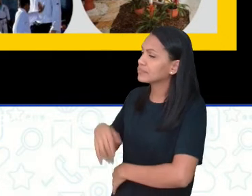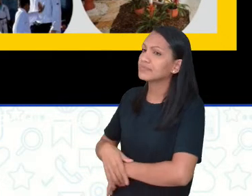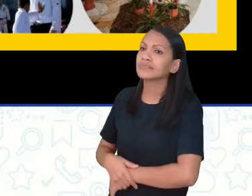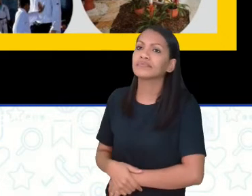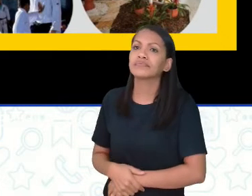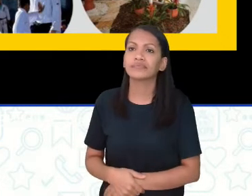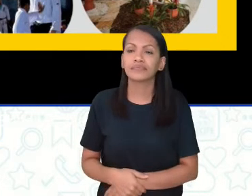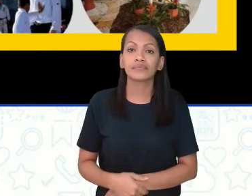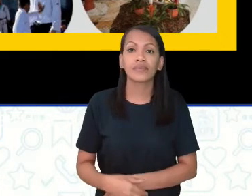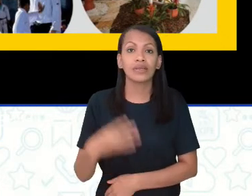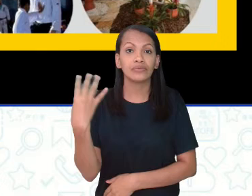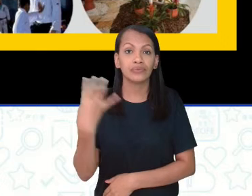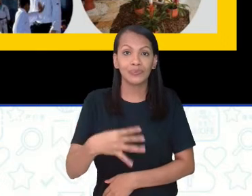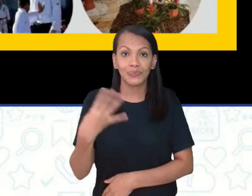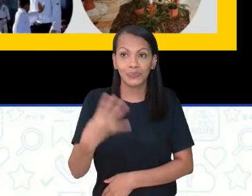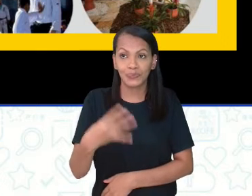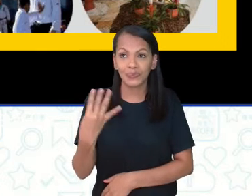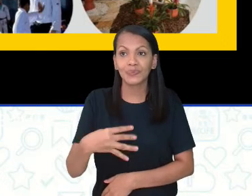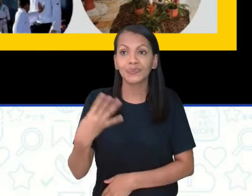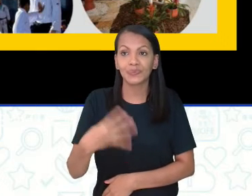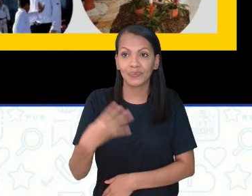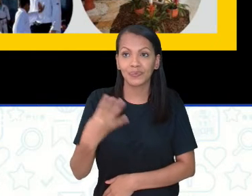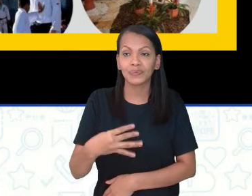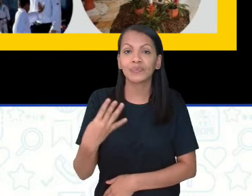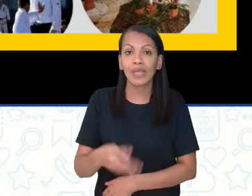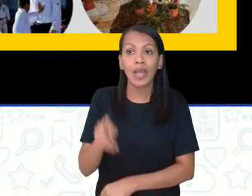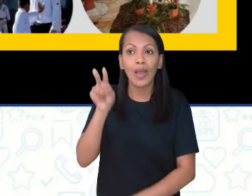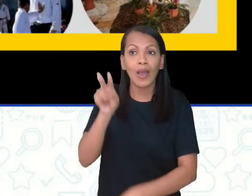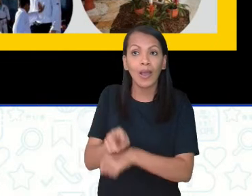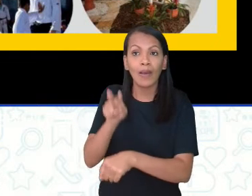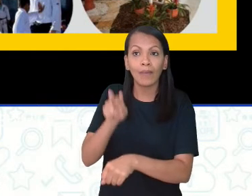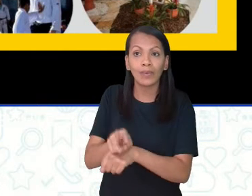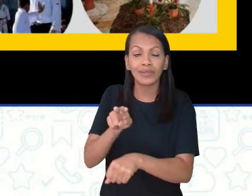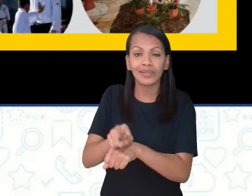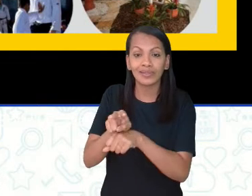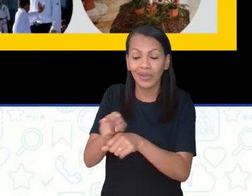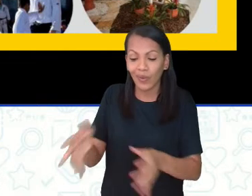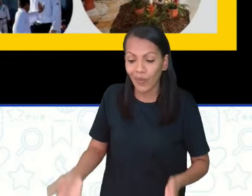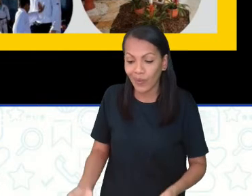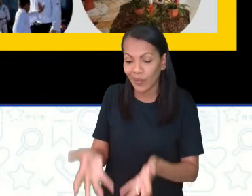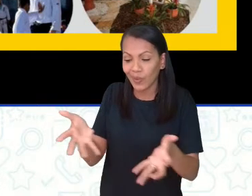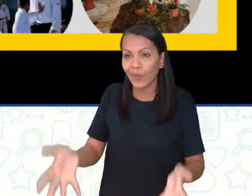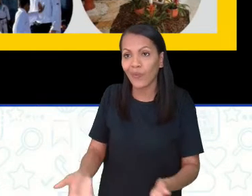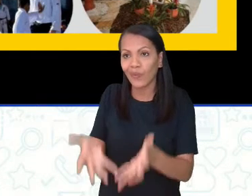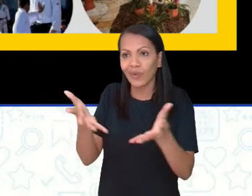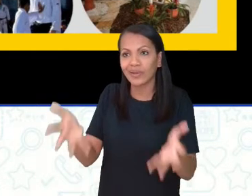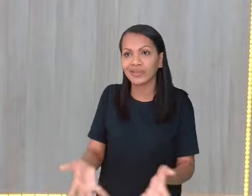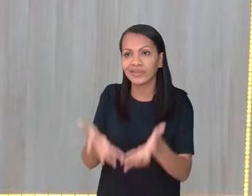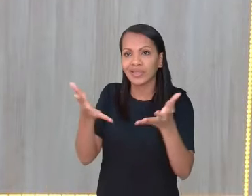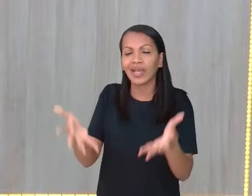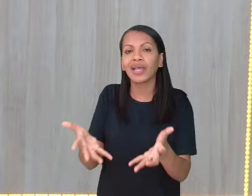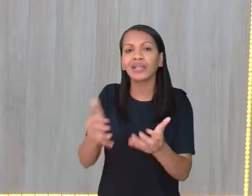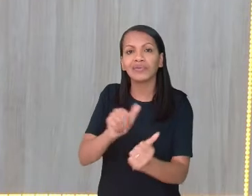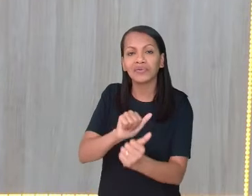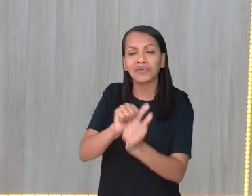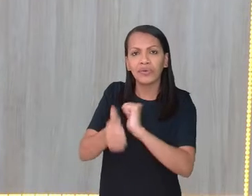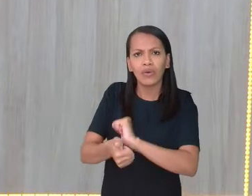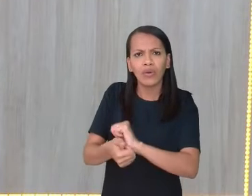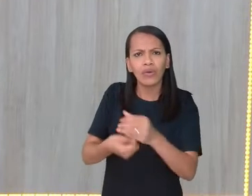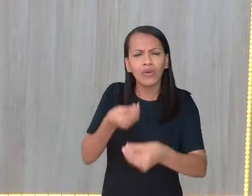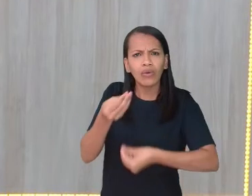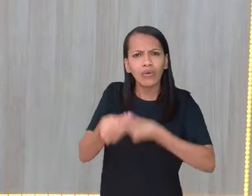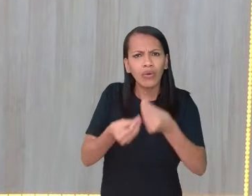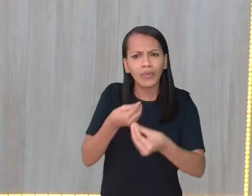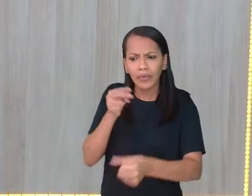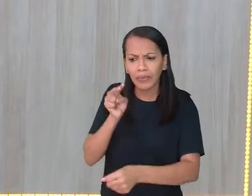às manifestações desportivas de criação nacional. Então, como é que eu protejo aquilo que